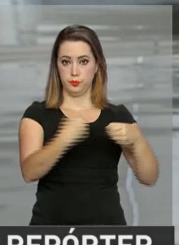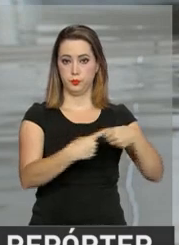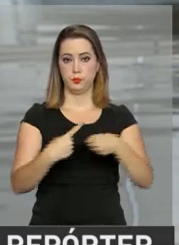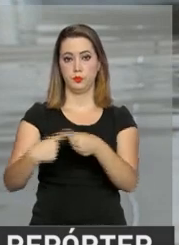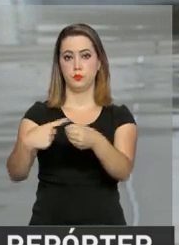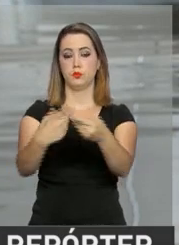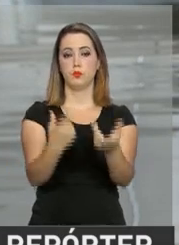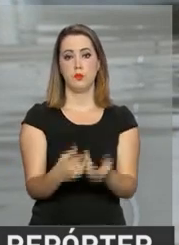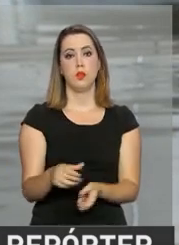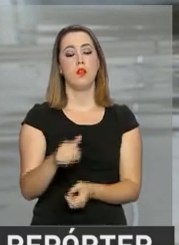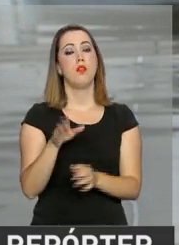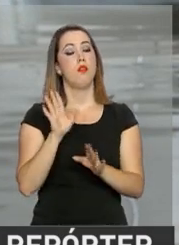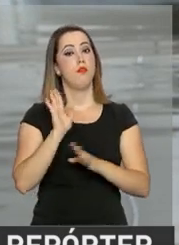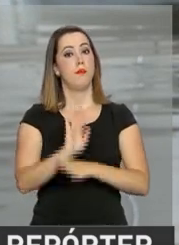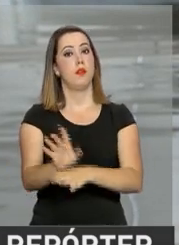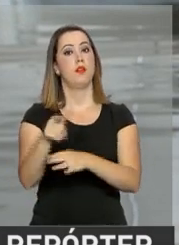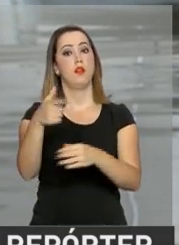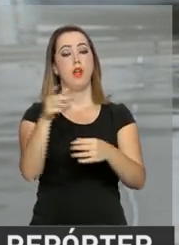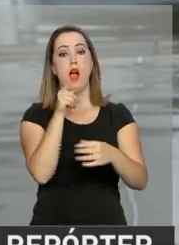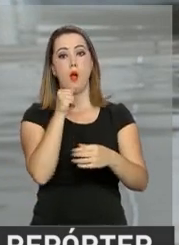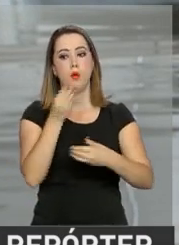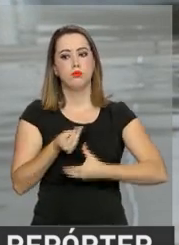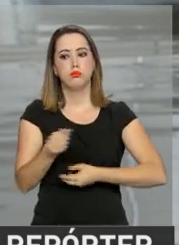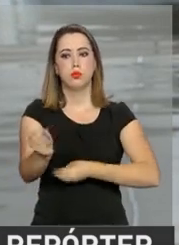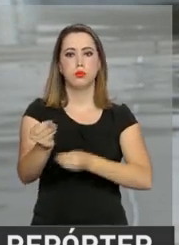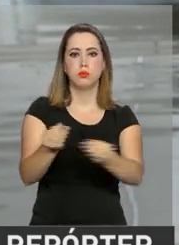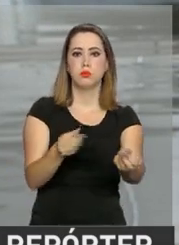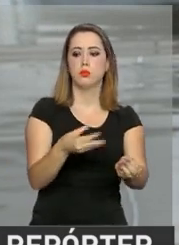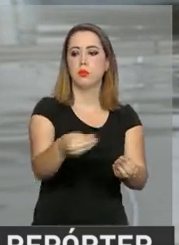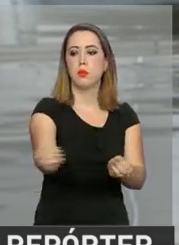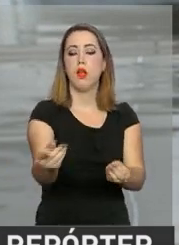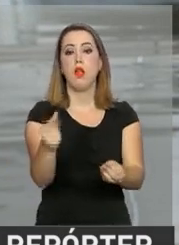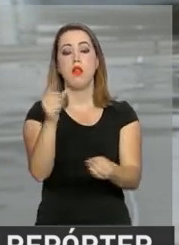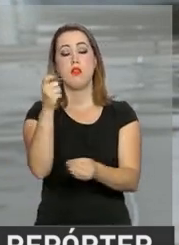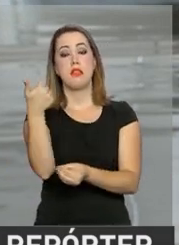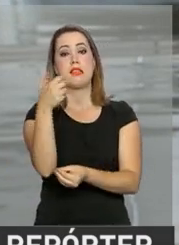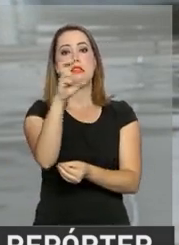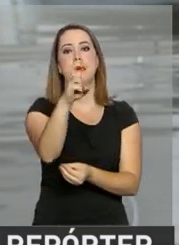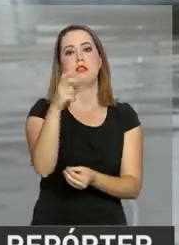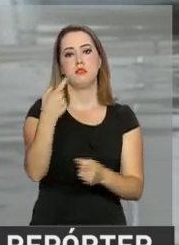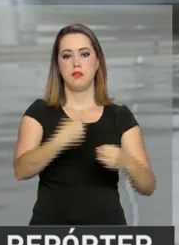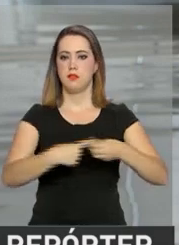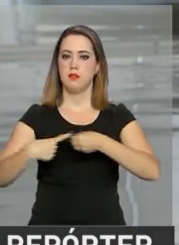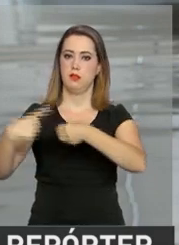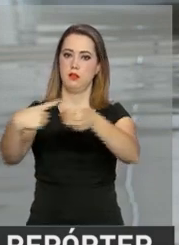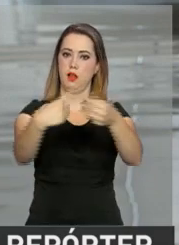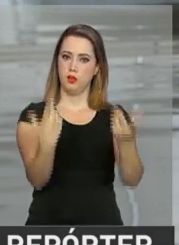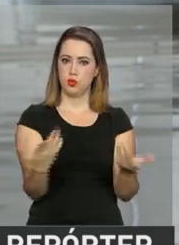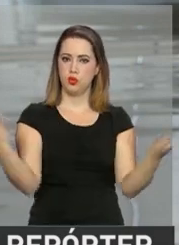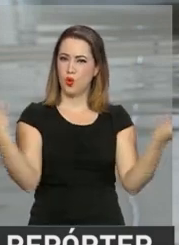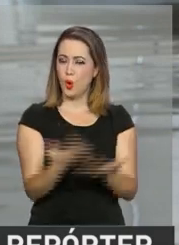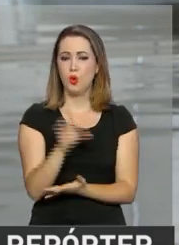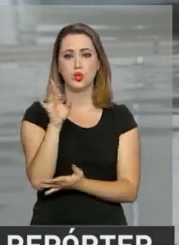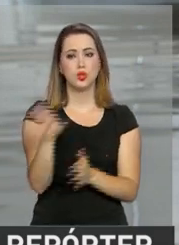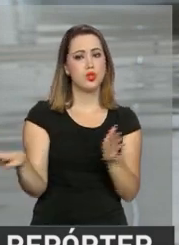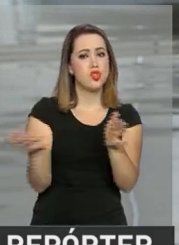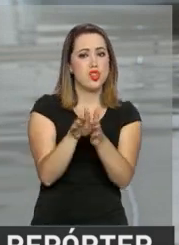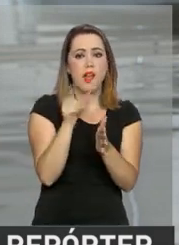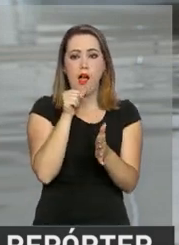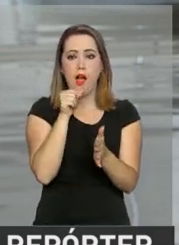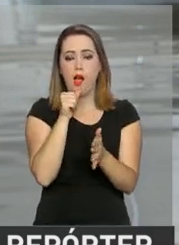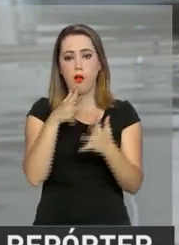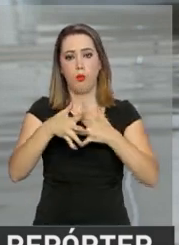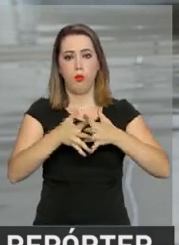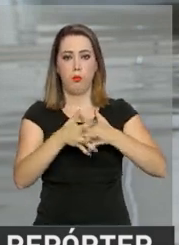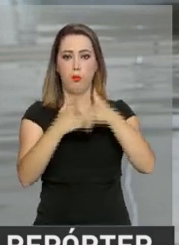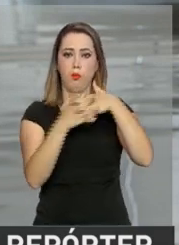Zé Luiz vai abastecer 15 municípios que hoje só recebem água pela operação carro pipa do governo federal cerca de 200.000